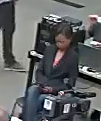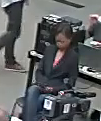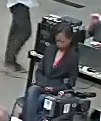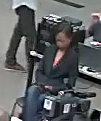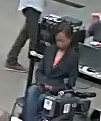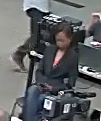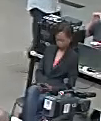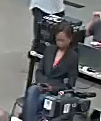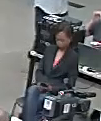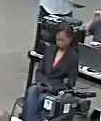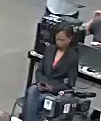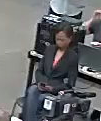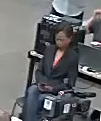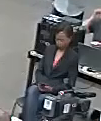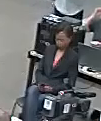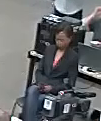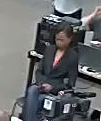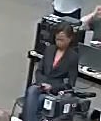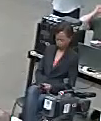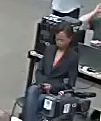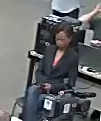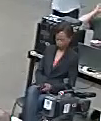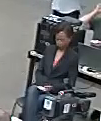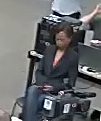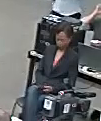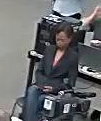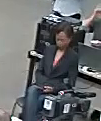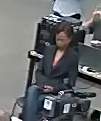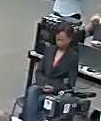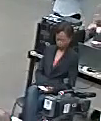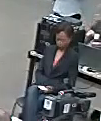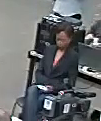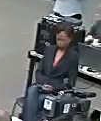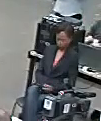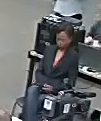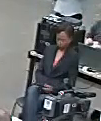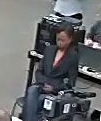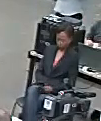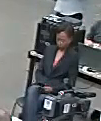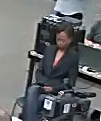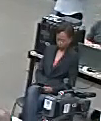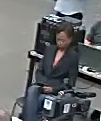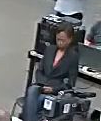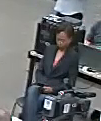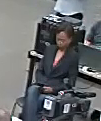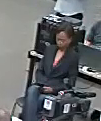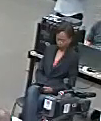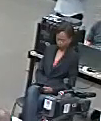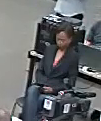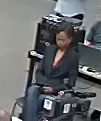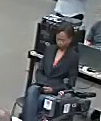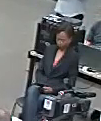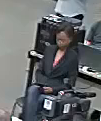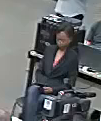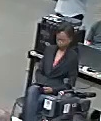um sofrimento muito pra gente é um sofrimento porque às vezes o